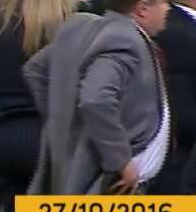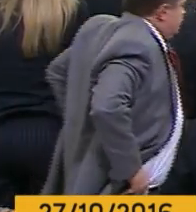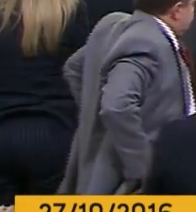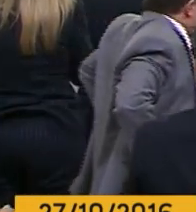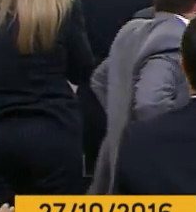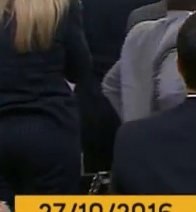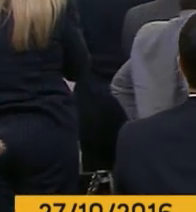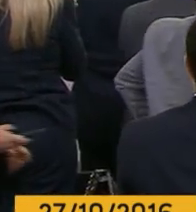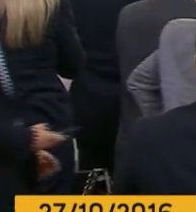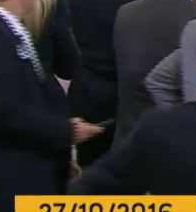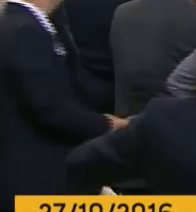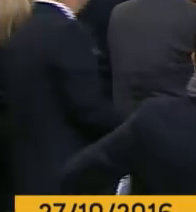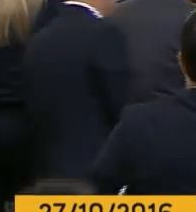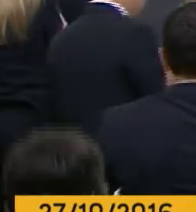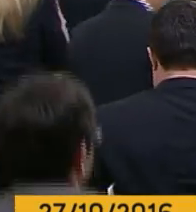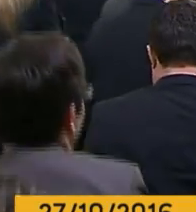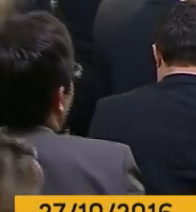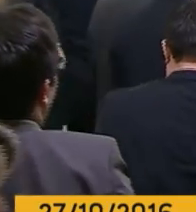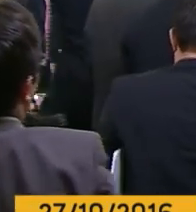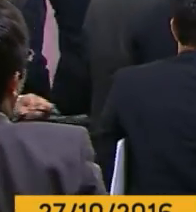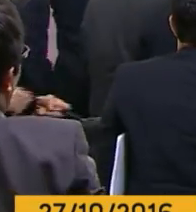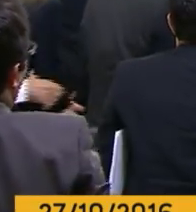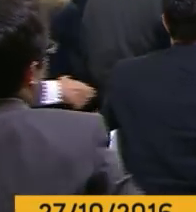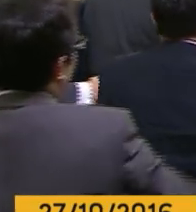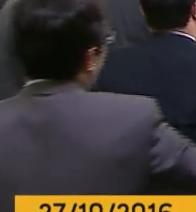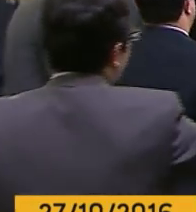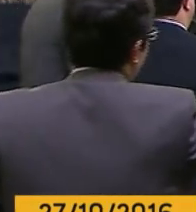Está encerrada esta cerimônia.